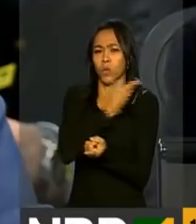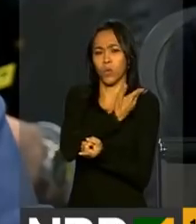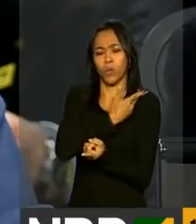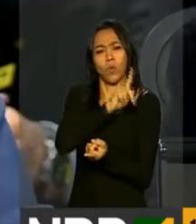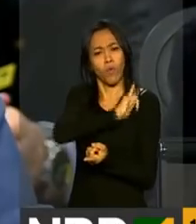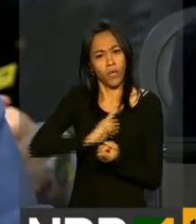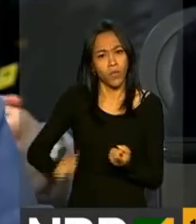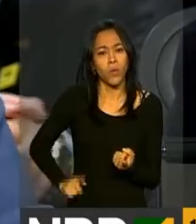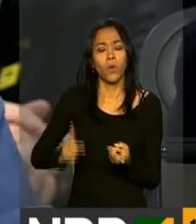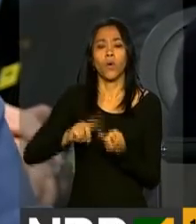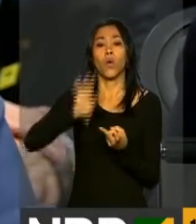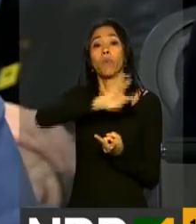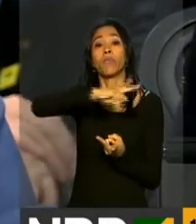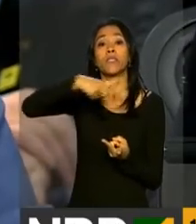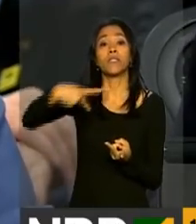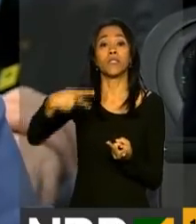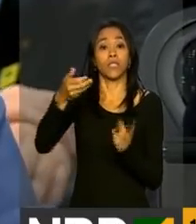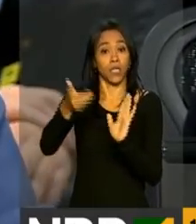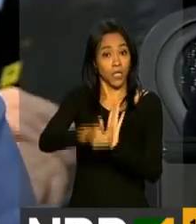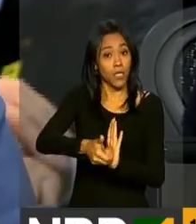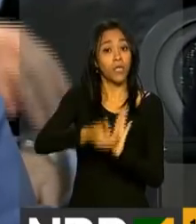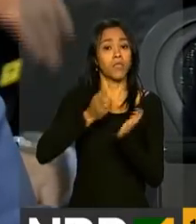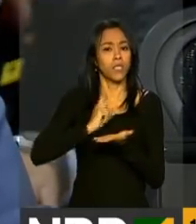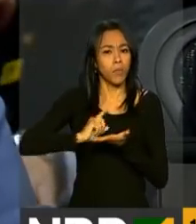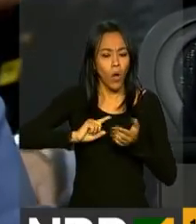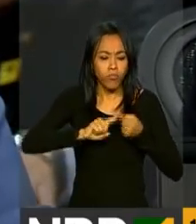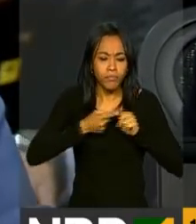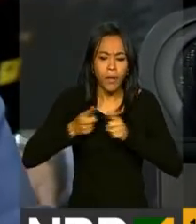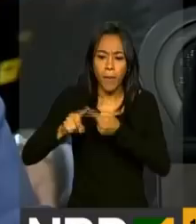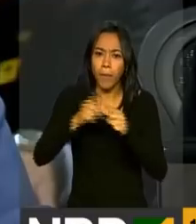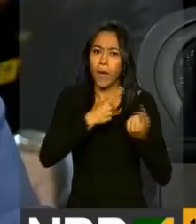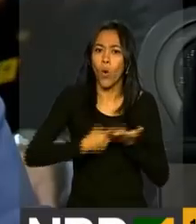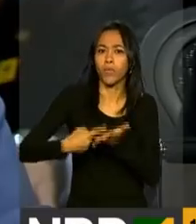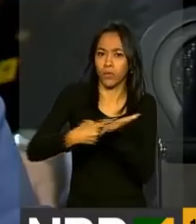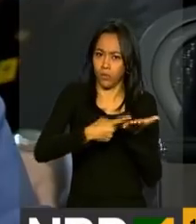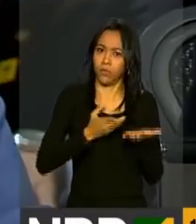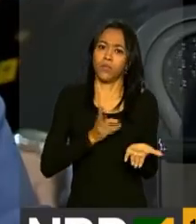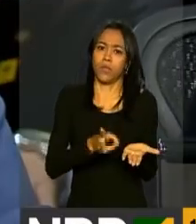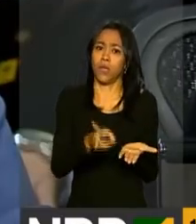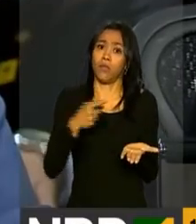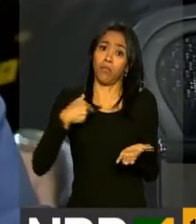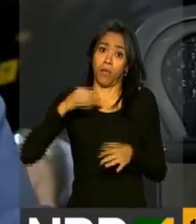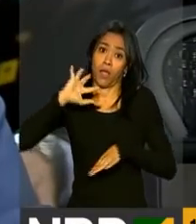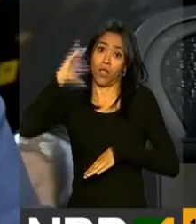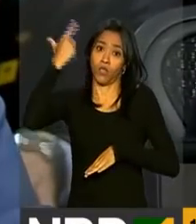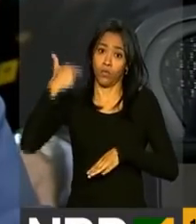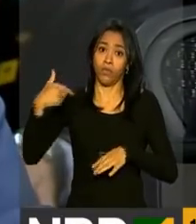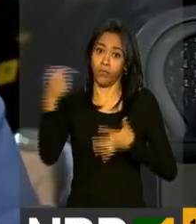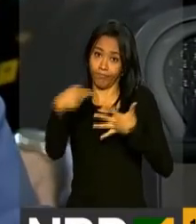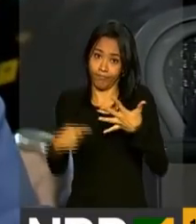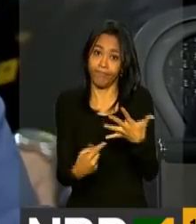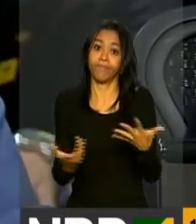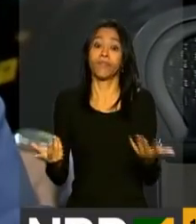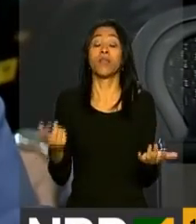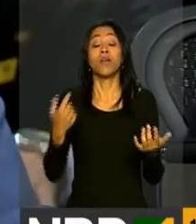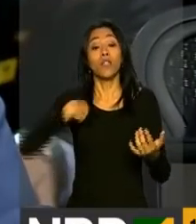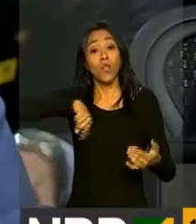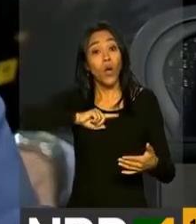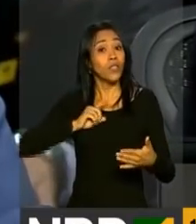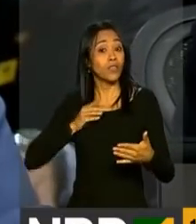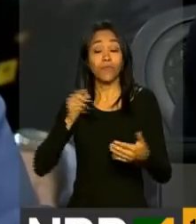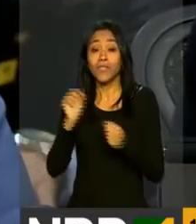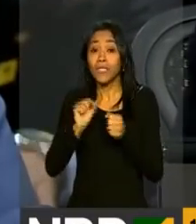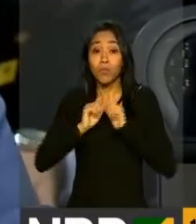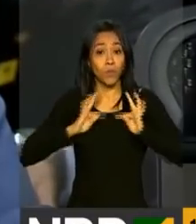câmara que sempre se esforçou para que estas medidas fossem tomadas então nós fomos ao limite nós fizemos tudo